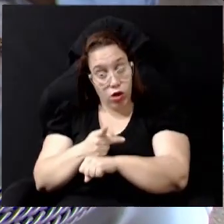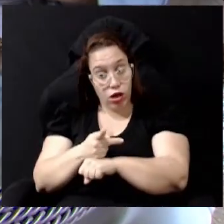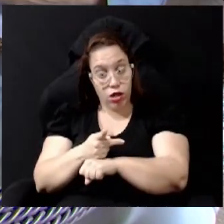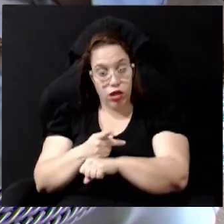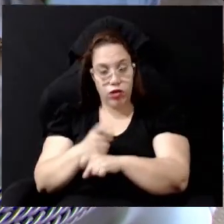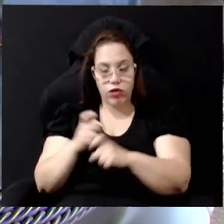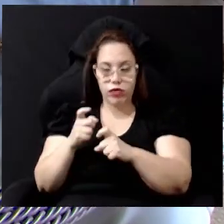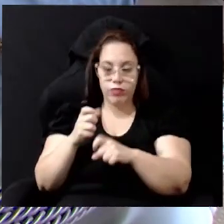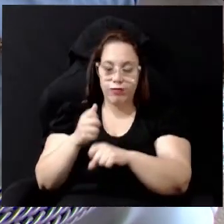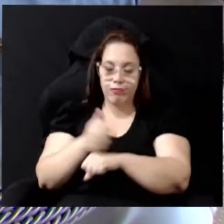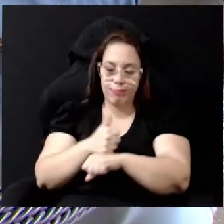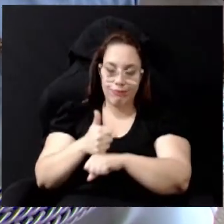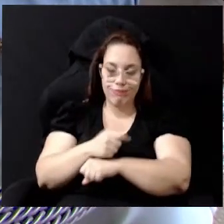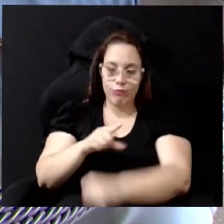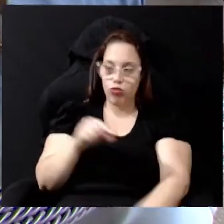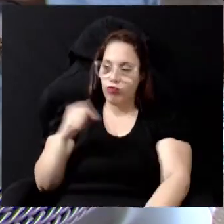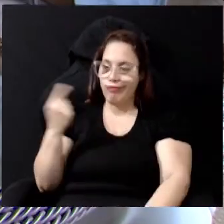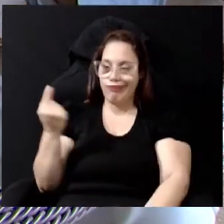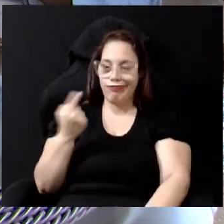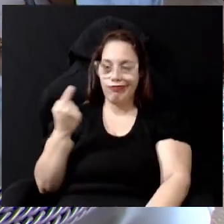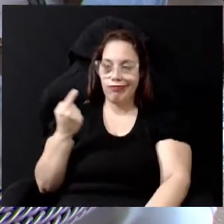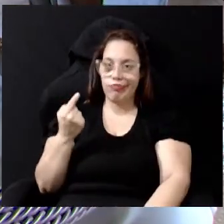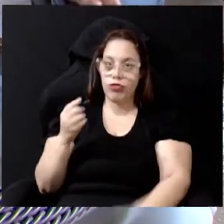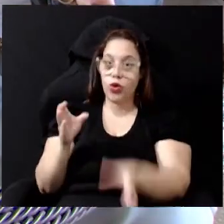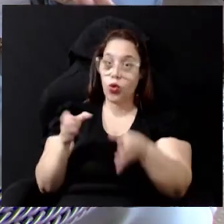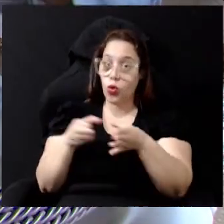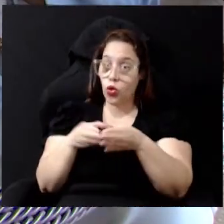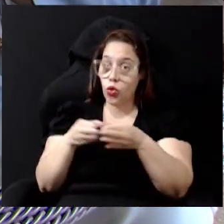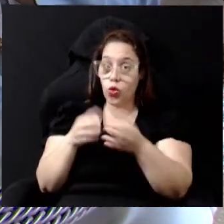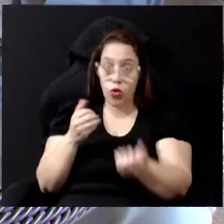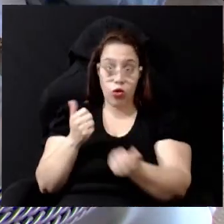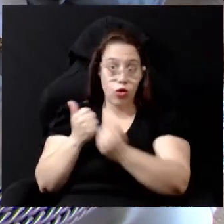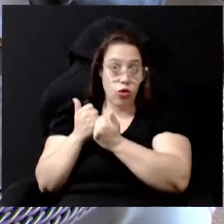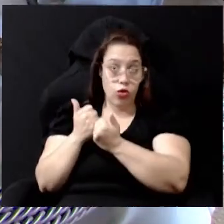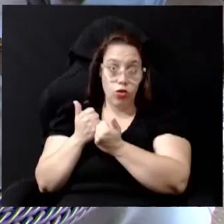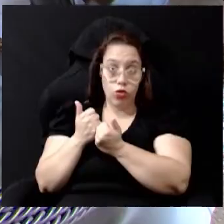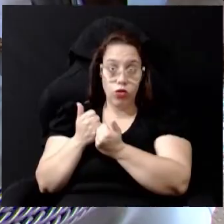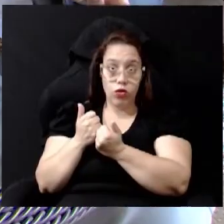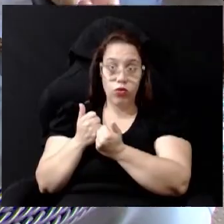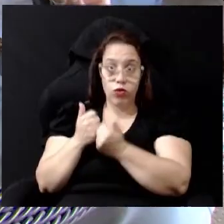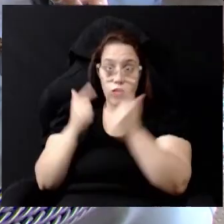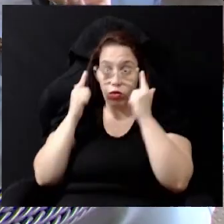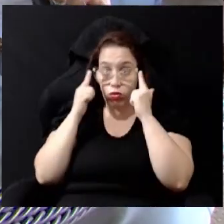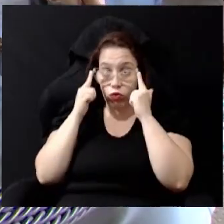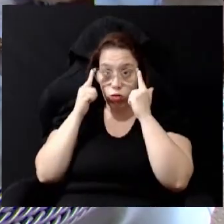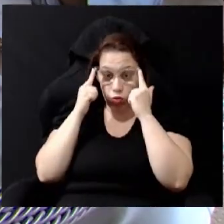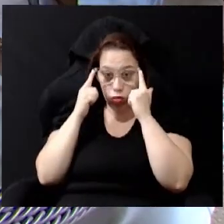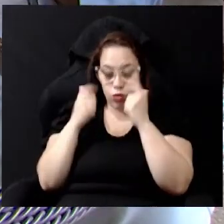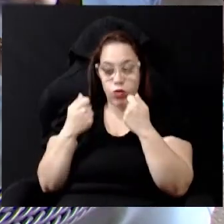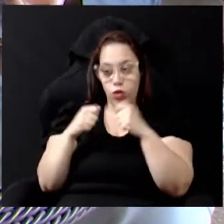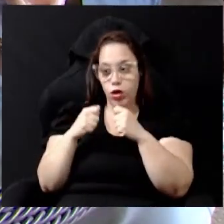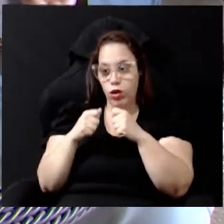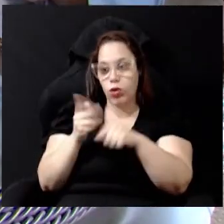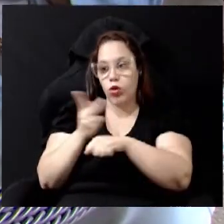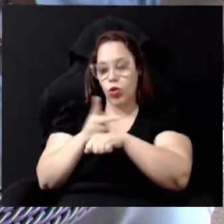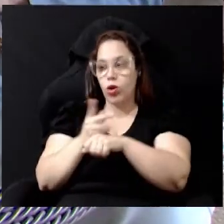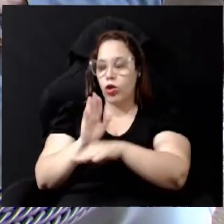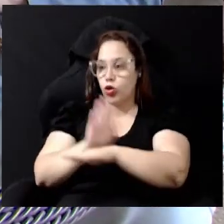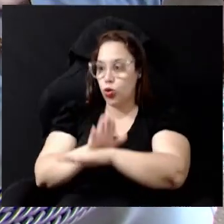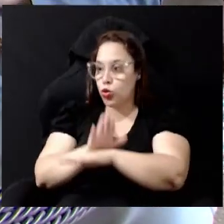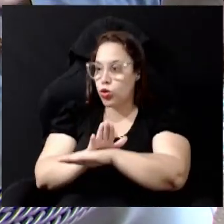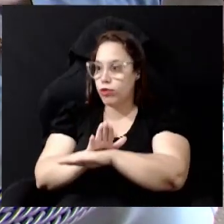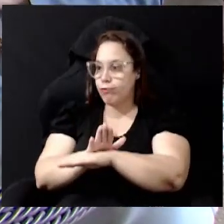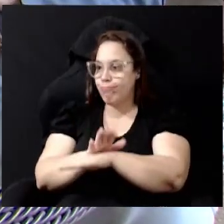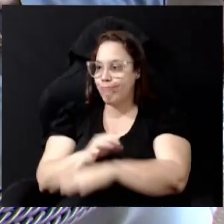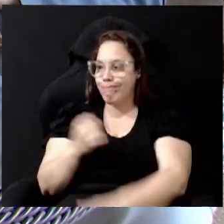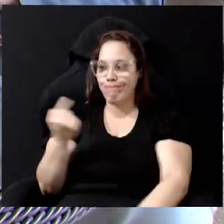sozinha, procure grupos de apoio, eventualmente, que existam, mas a pessoa precisa procurar ajuda, porque muitas vezes sozinha ela não vai